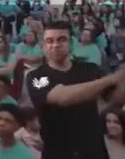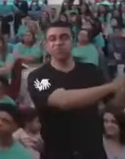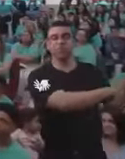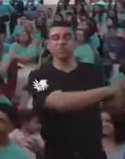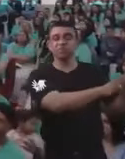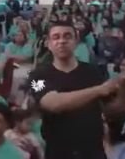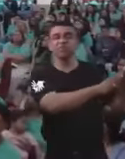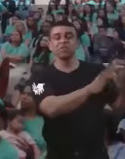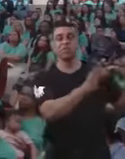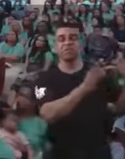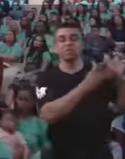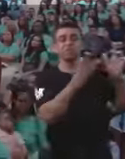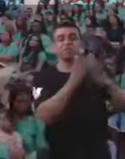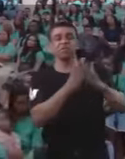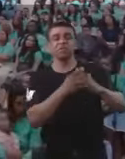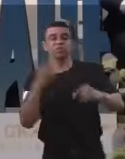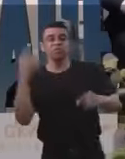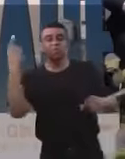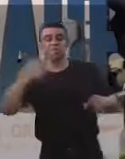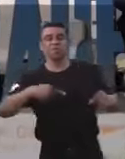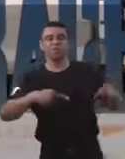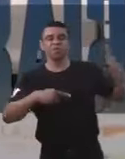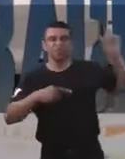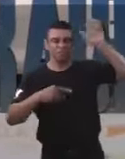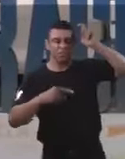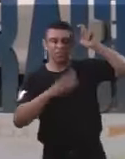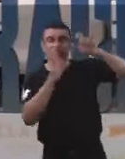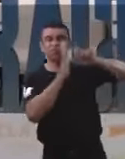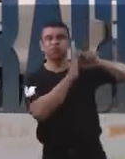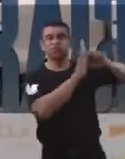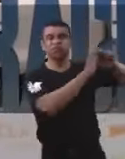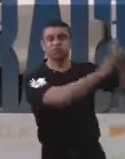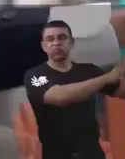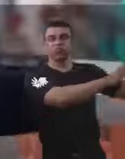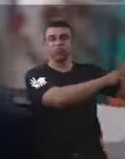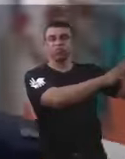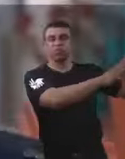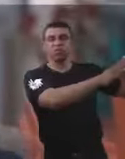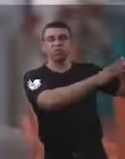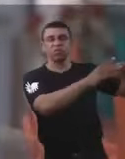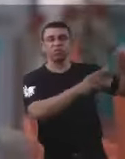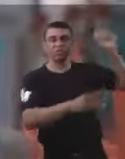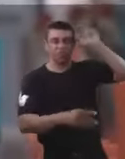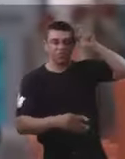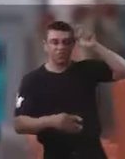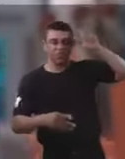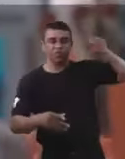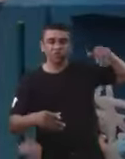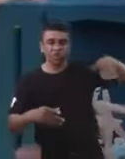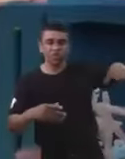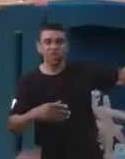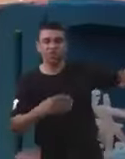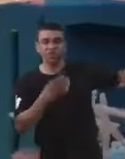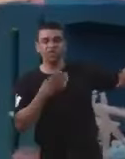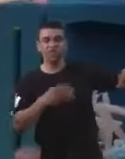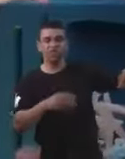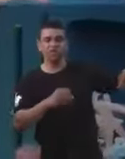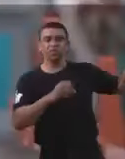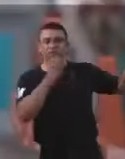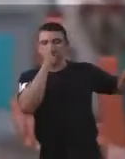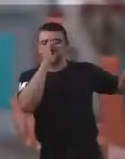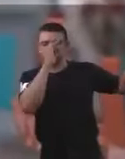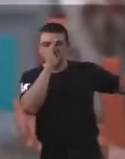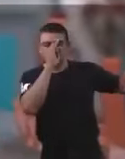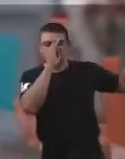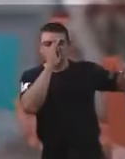disse, vai para os porcos. Aí os bichinhos se jogaram assim, ó, no abismo. Aí o povo olhou para Jesus, olhou para os bichinhos.